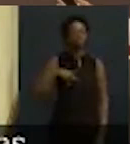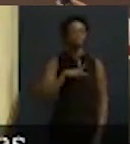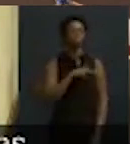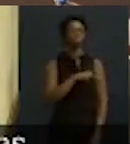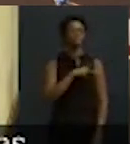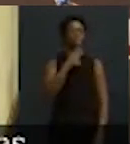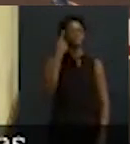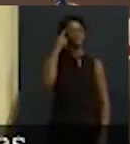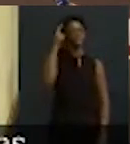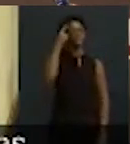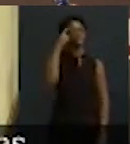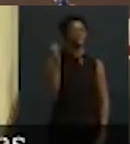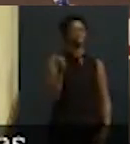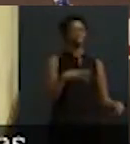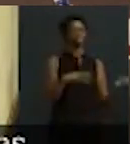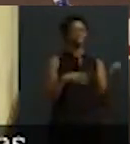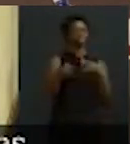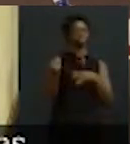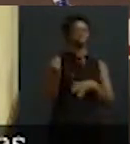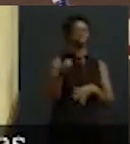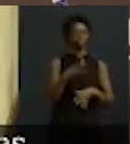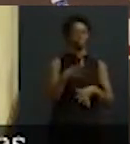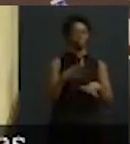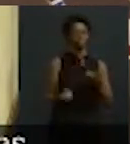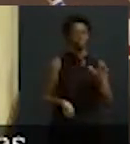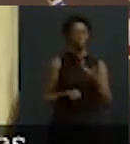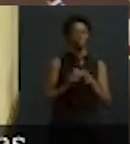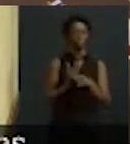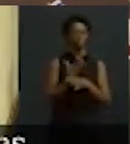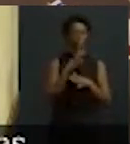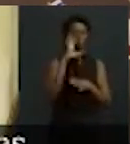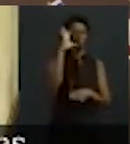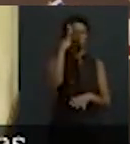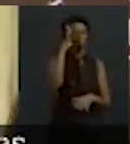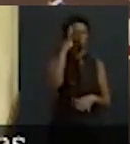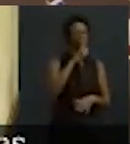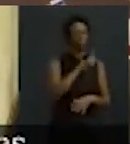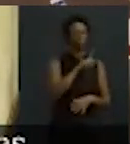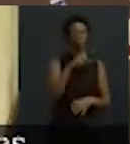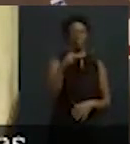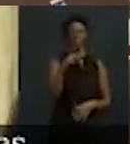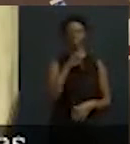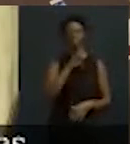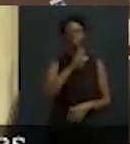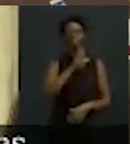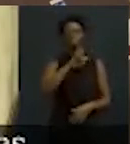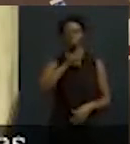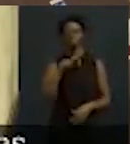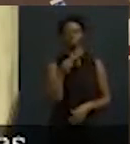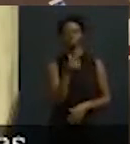foi instituído pela resolução GPGJ número